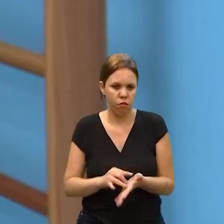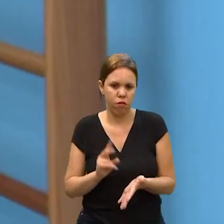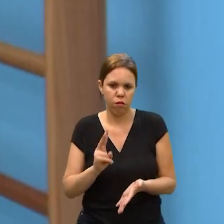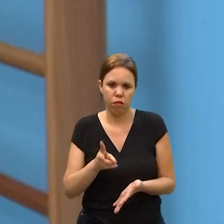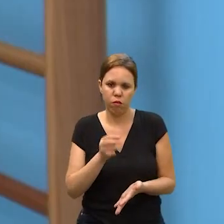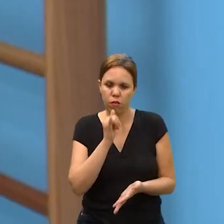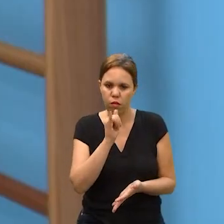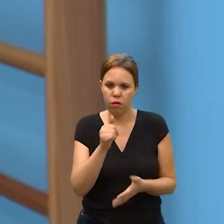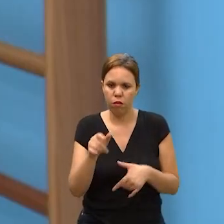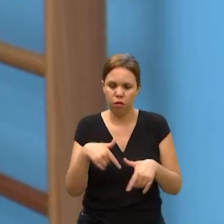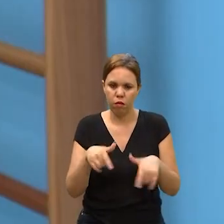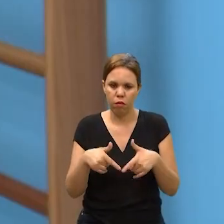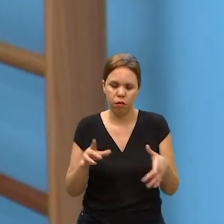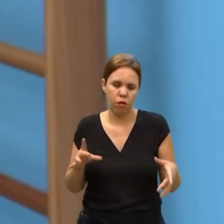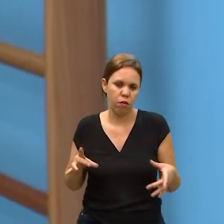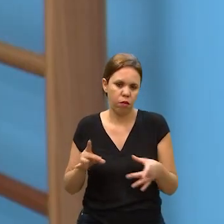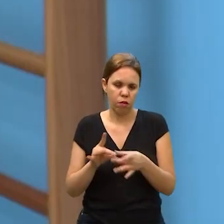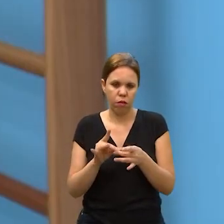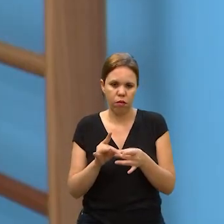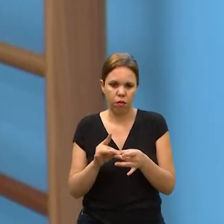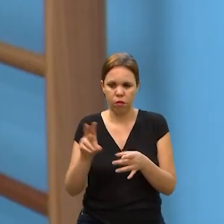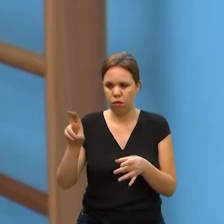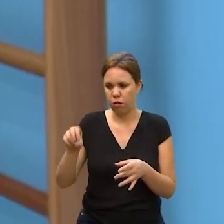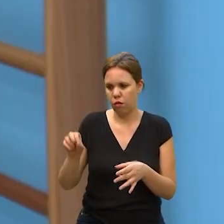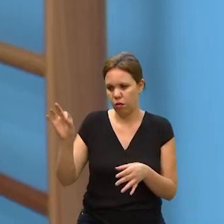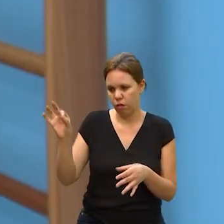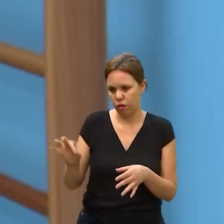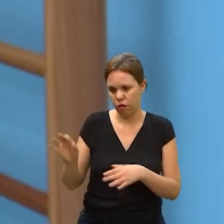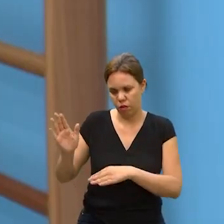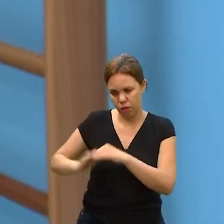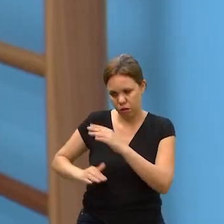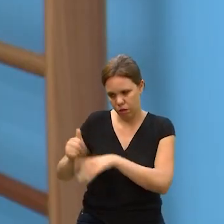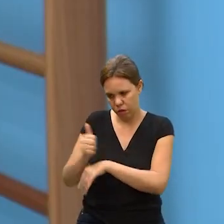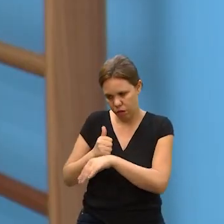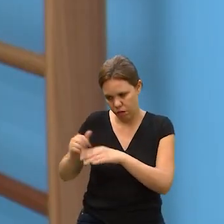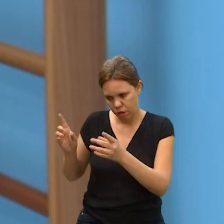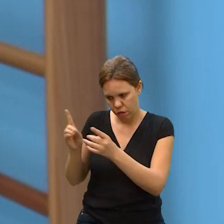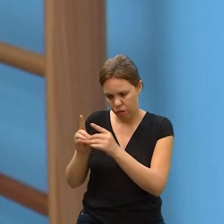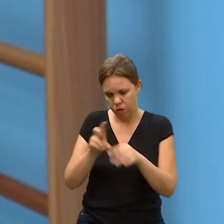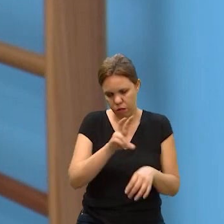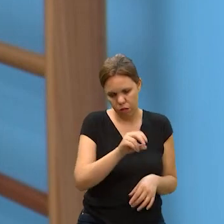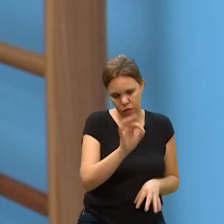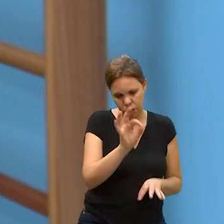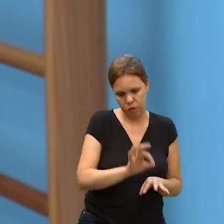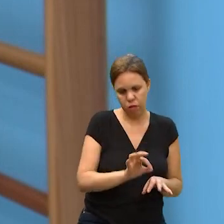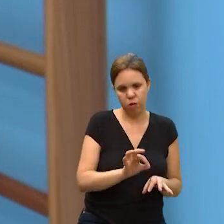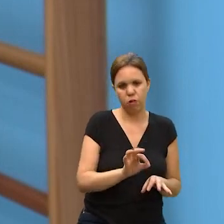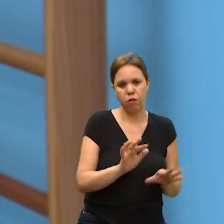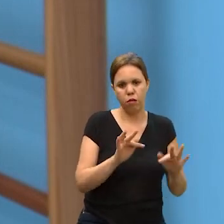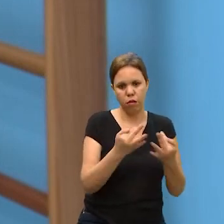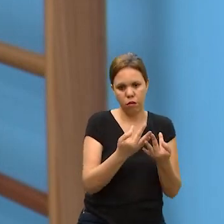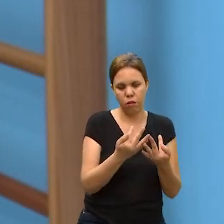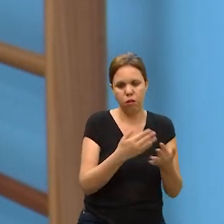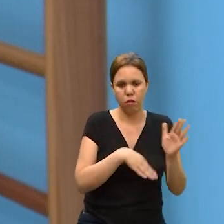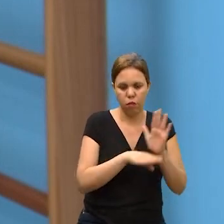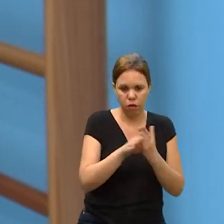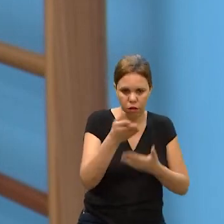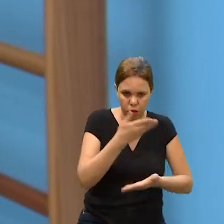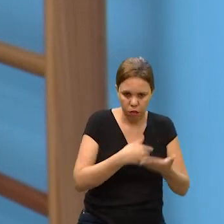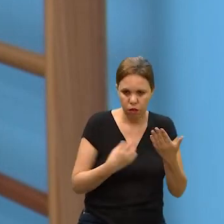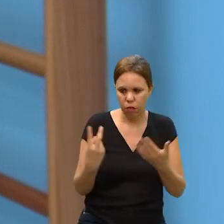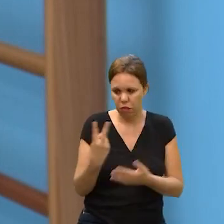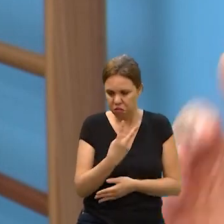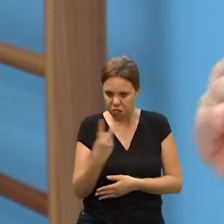vida. Exatamente. E a gente sempre fala que é um trabalho muito parceiro. É 50% do profissional que atende, 50% da